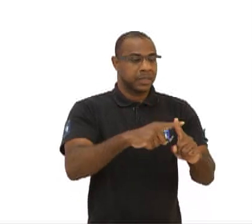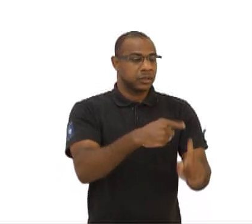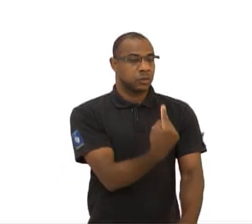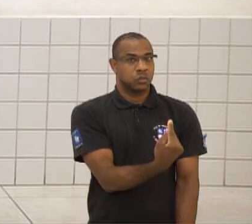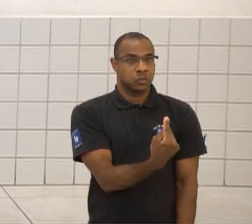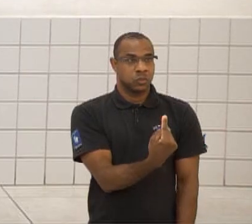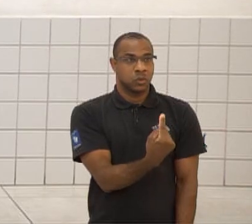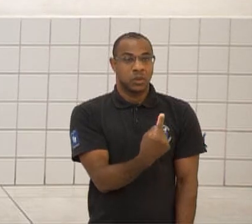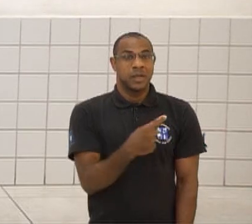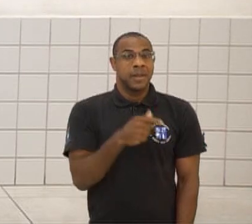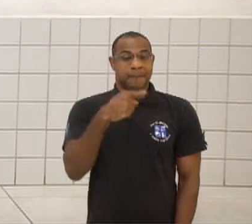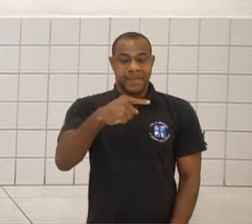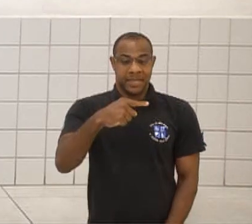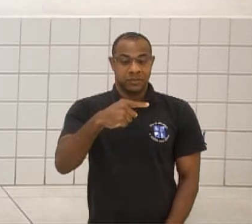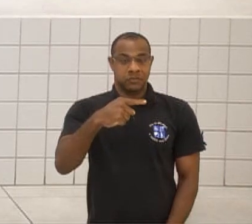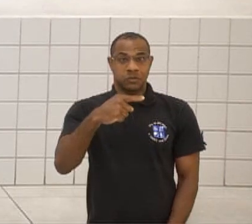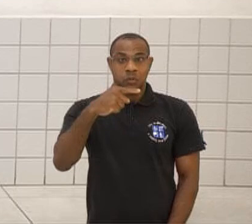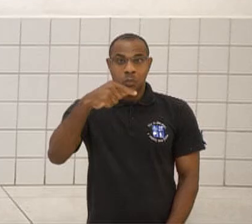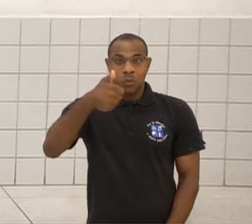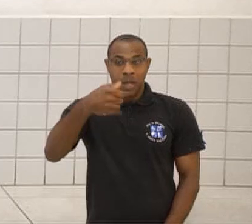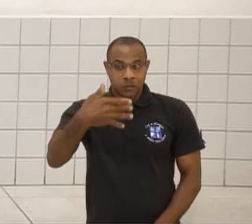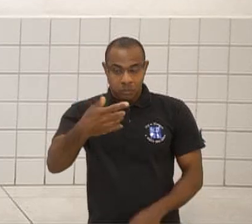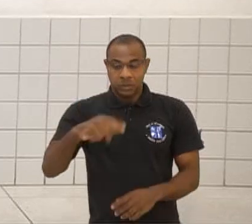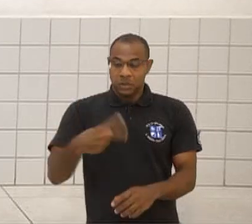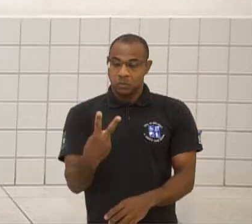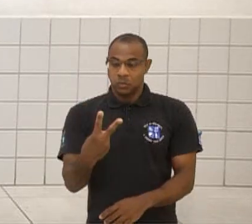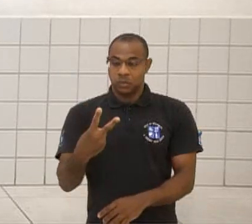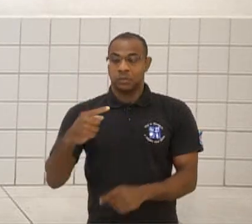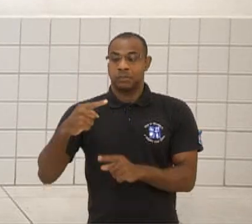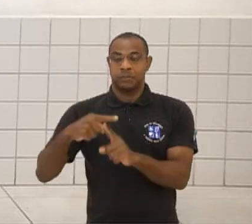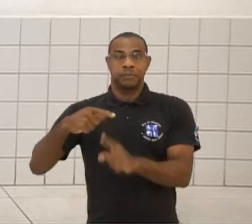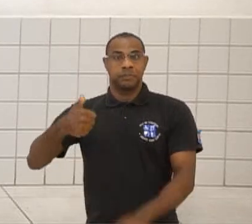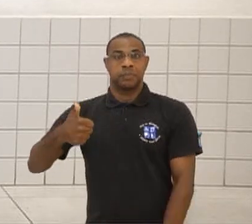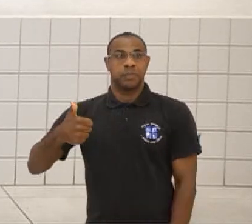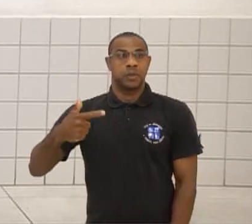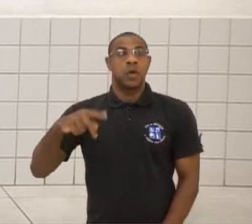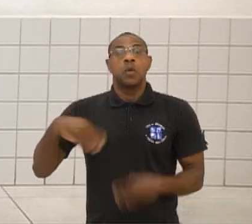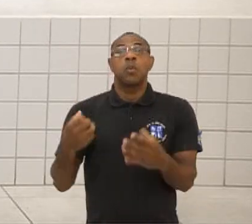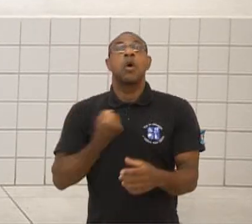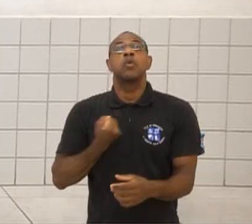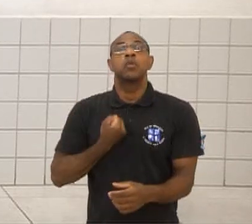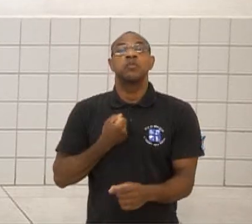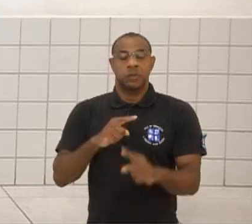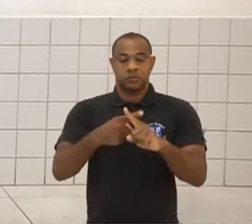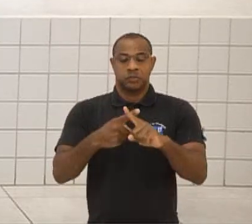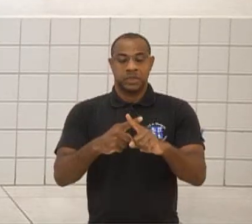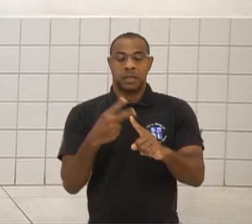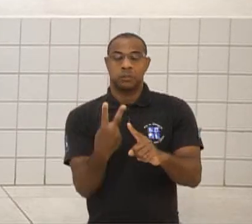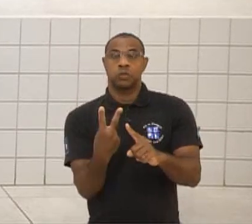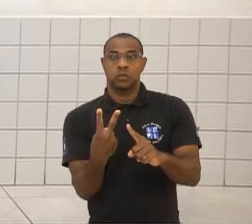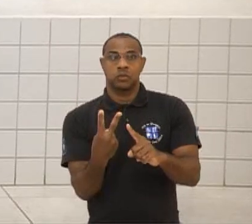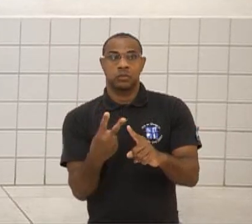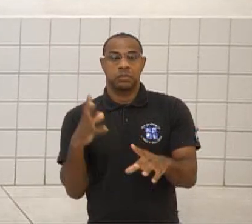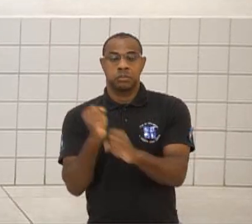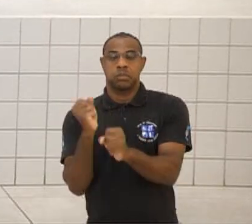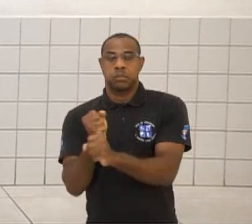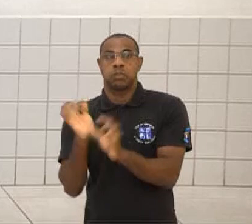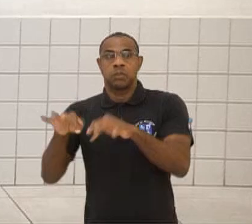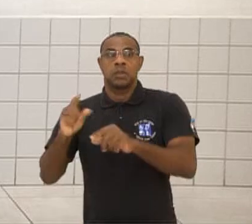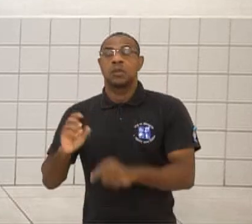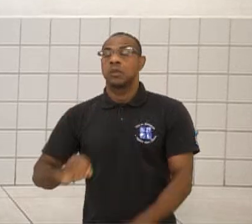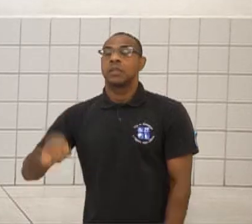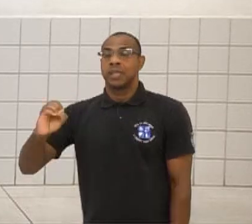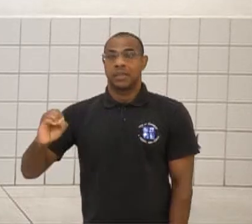tenho menos 14 e tenho 2 positivo. Que número eu tenho que multiplicar por 2 para que no somatório total dê